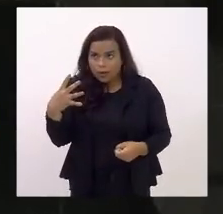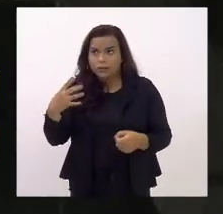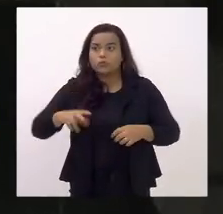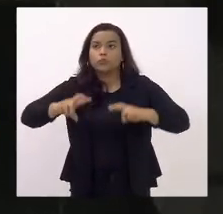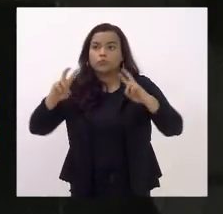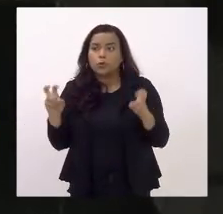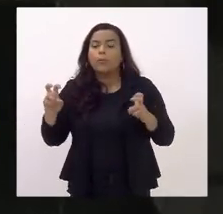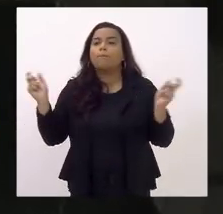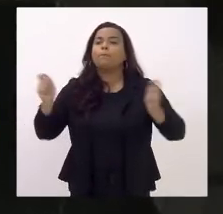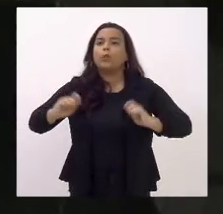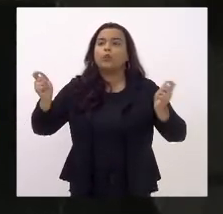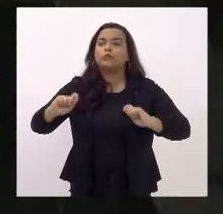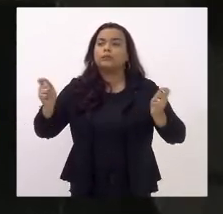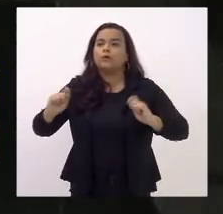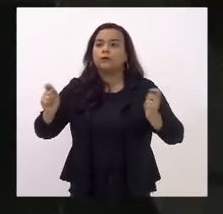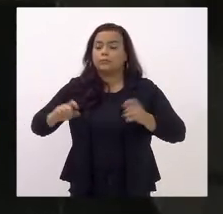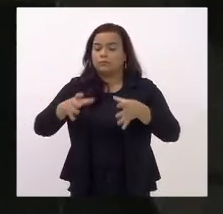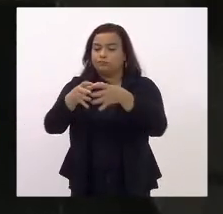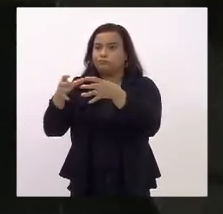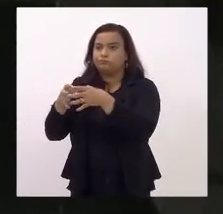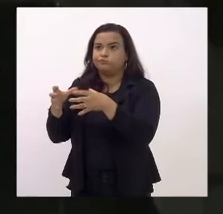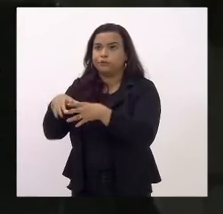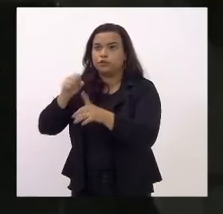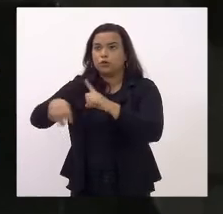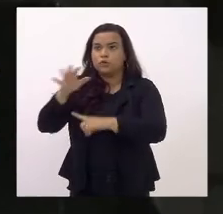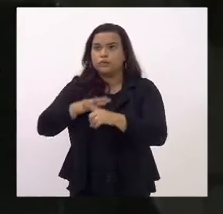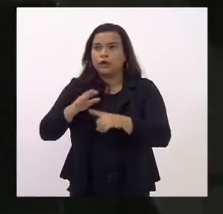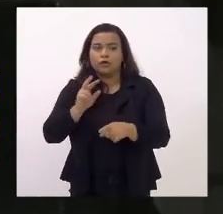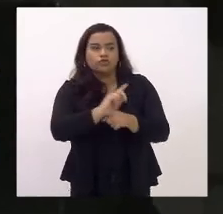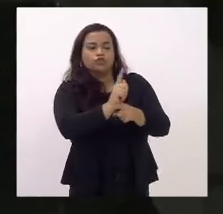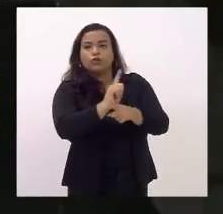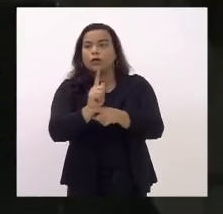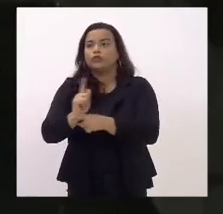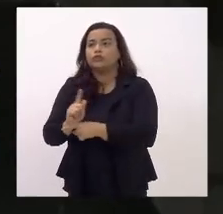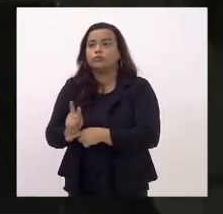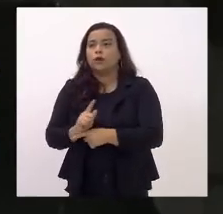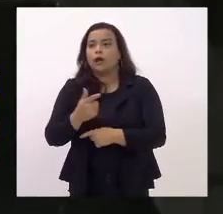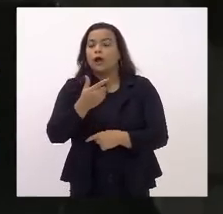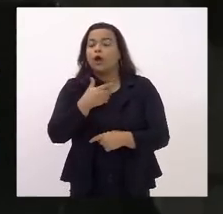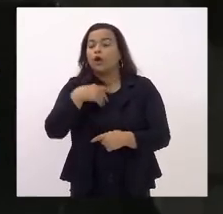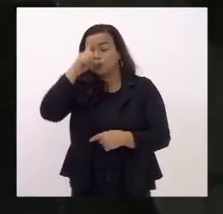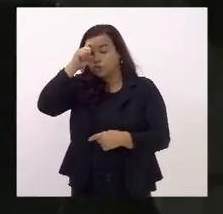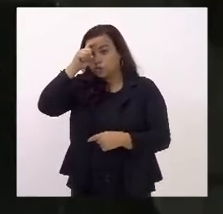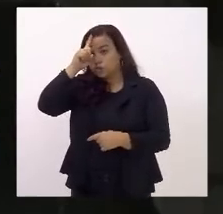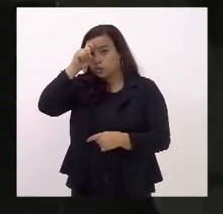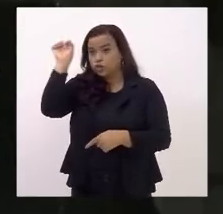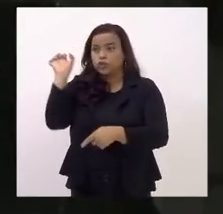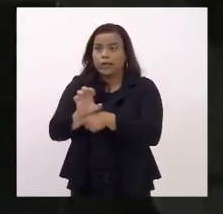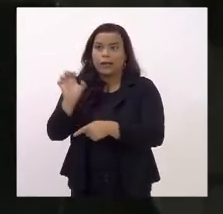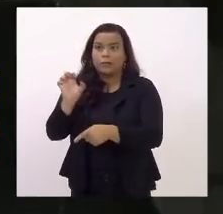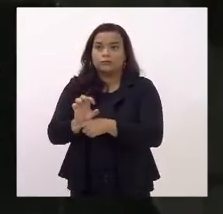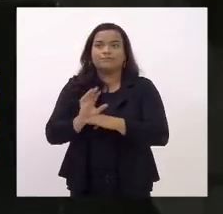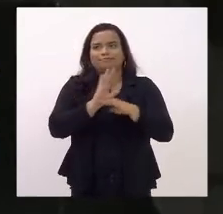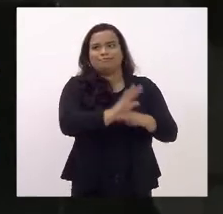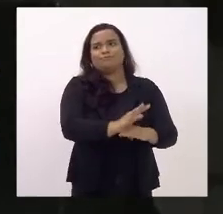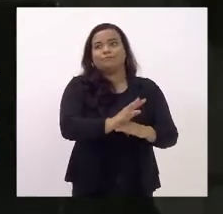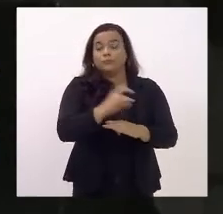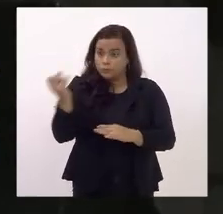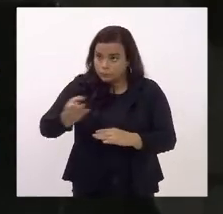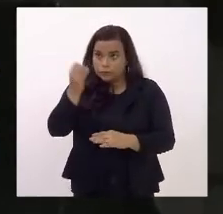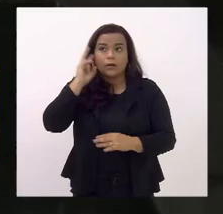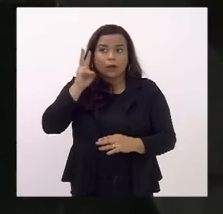gestão de hospitais estaduais. Isso é muito importante ressaltar. Primeiro, pelo drama que o Rio de Janeiro